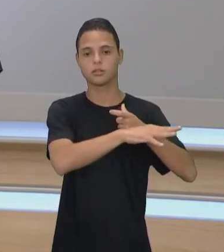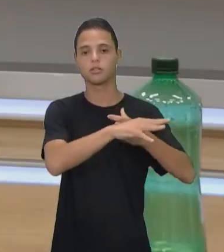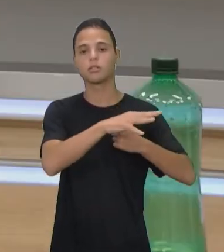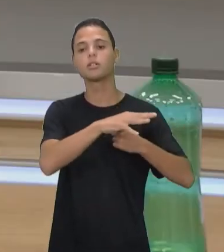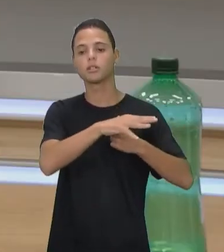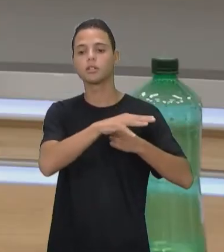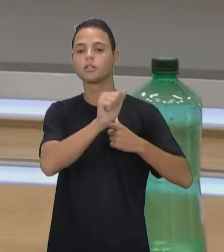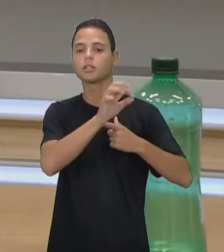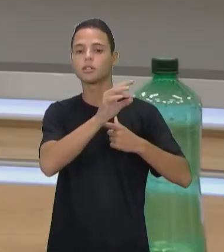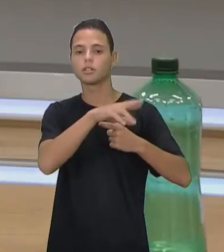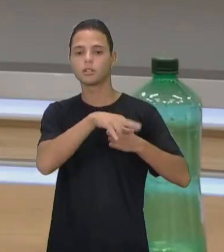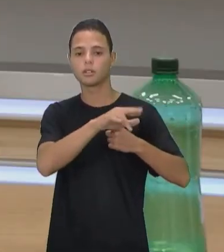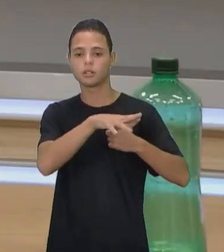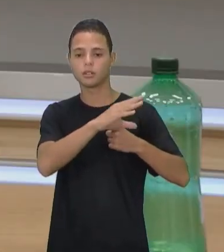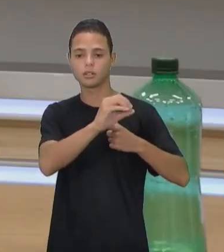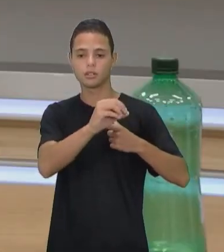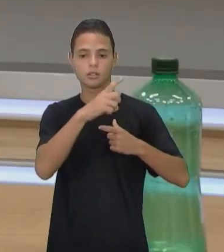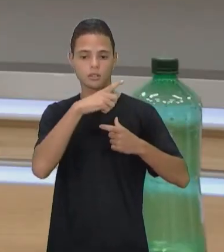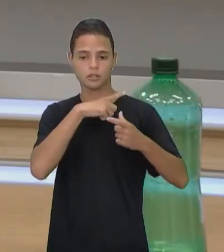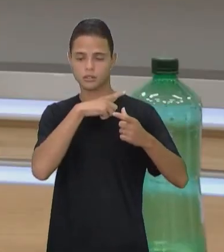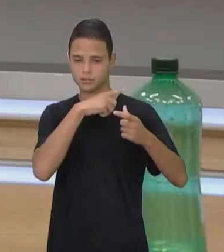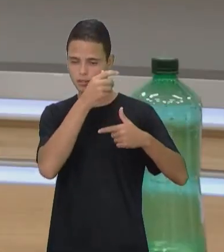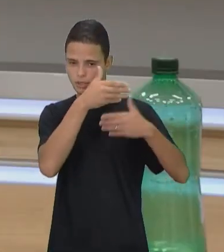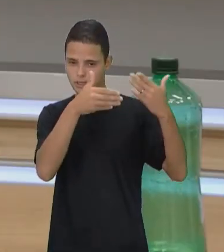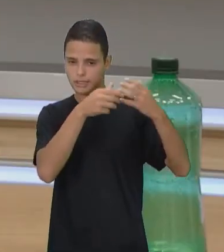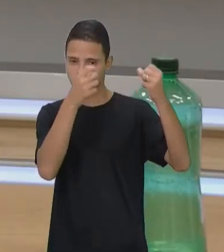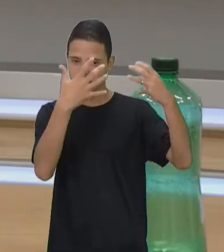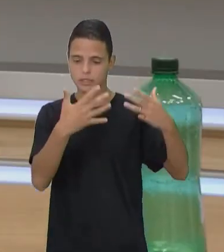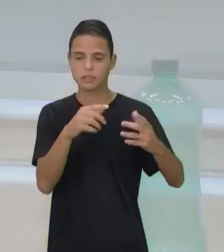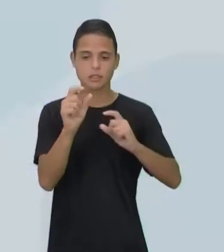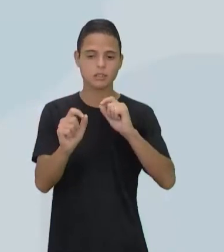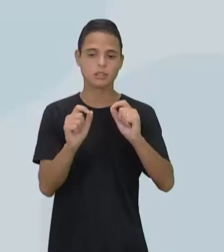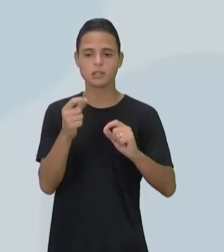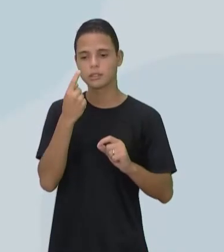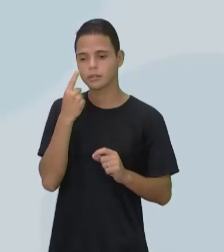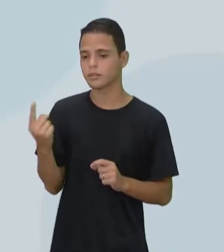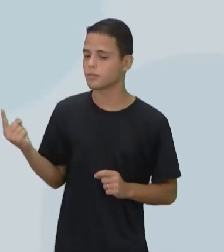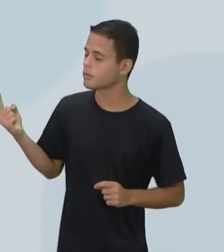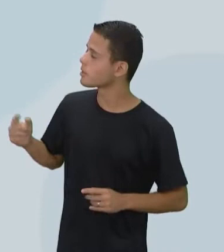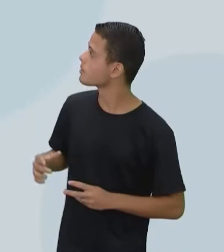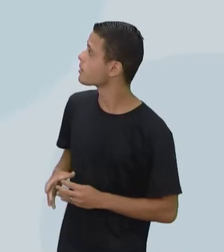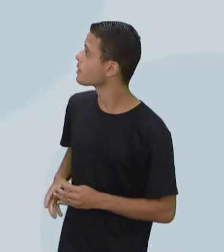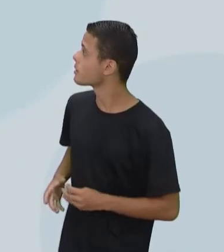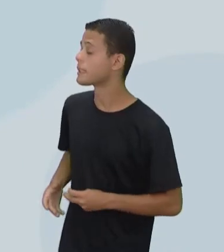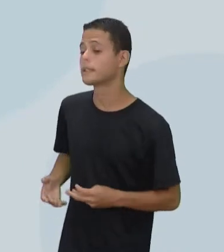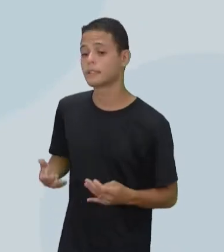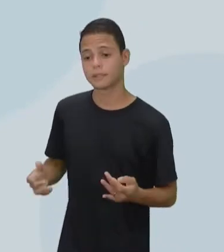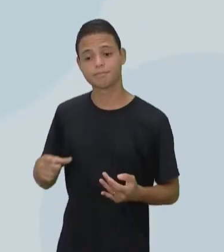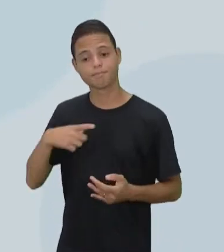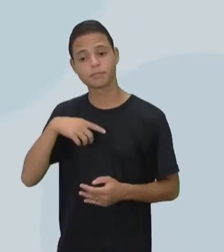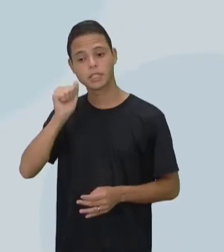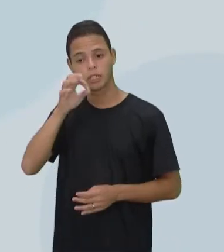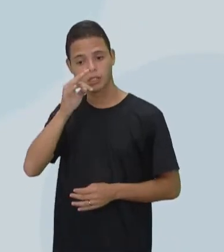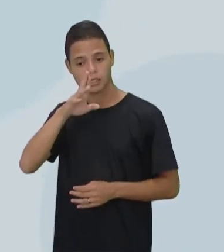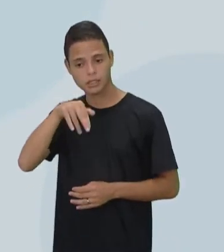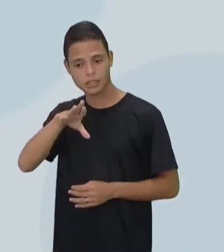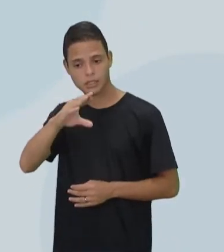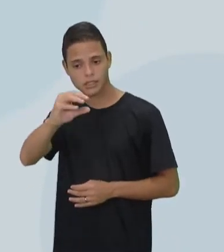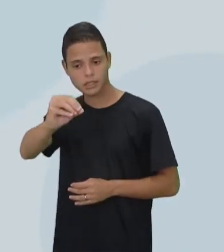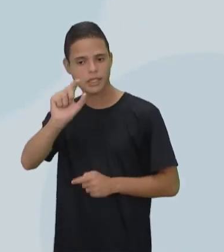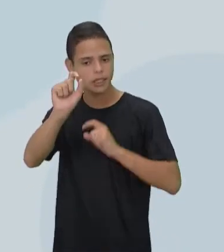tem um trechinho ali muito importante do slide que fala sobre o quê? Que, teoricamente, né, os aterros sanitários, eles